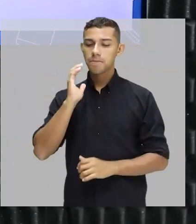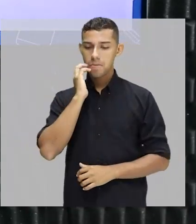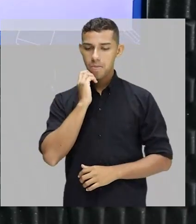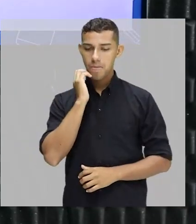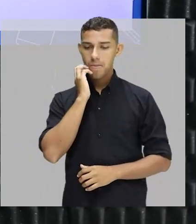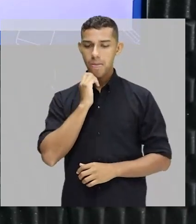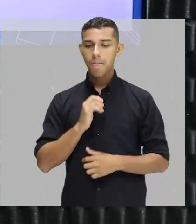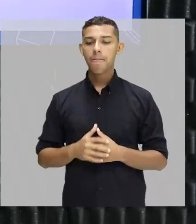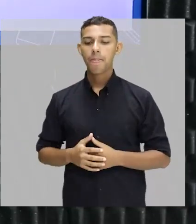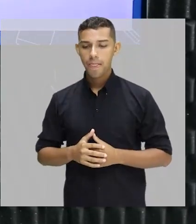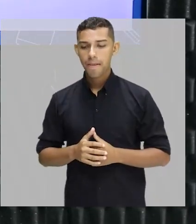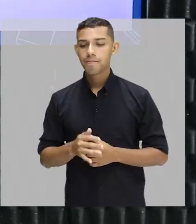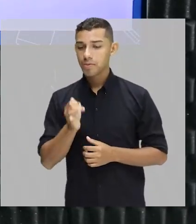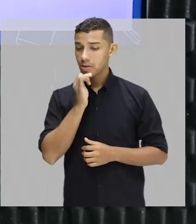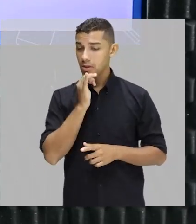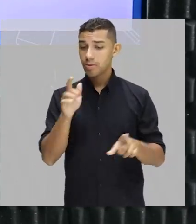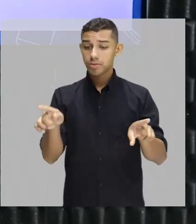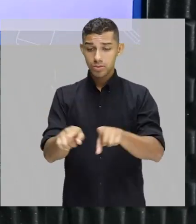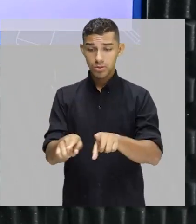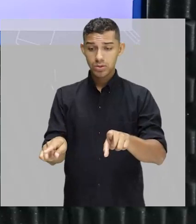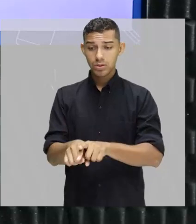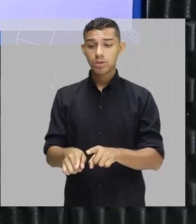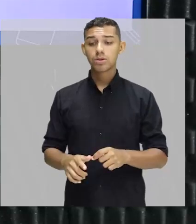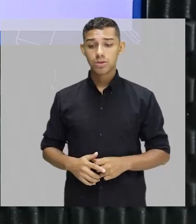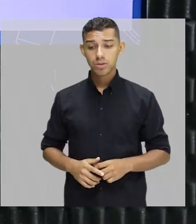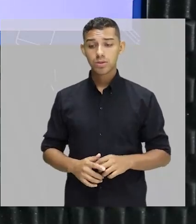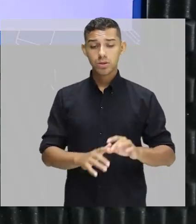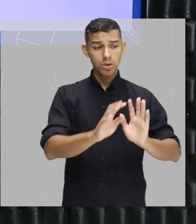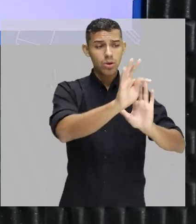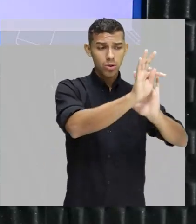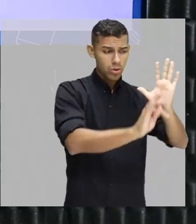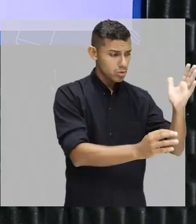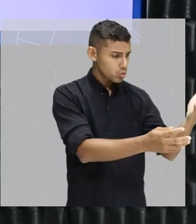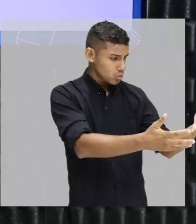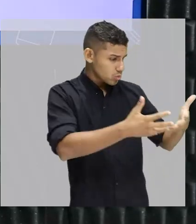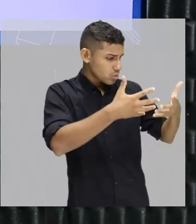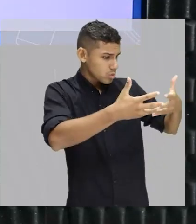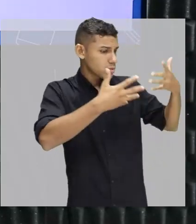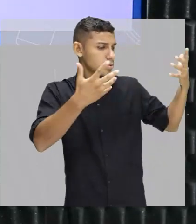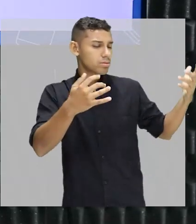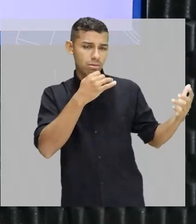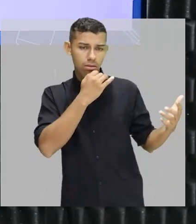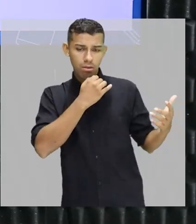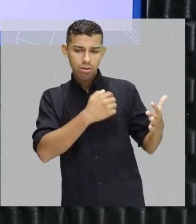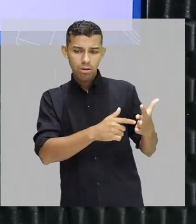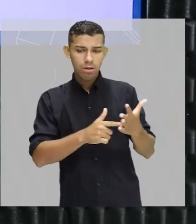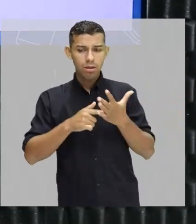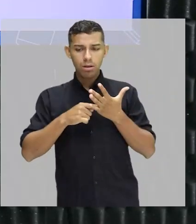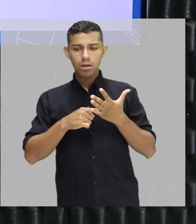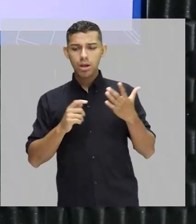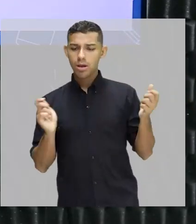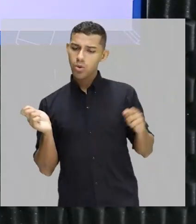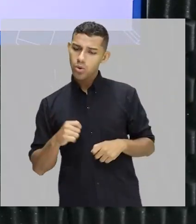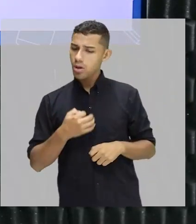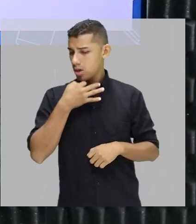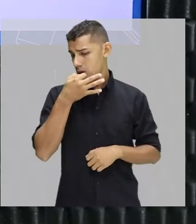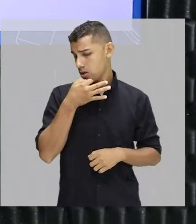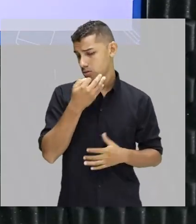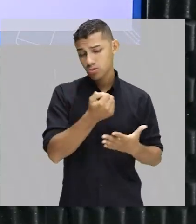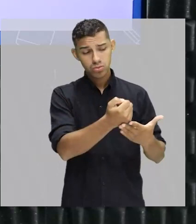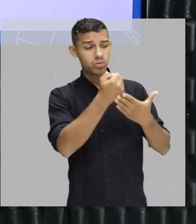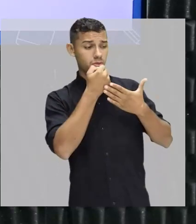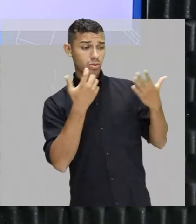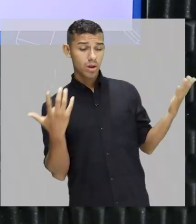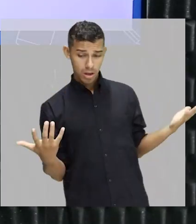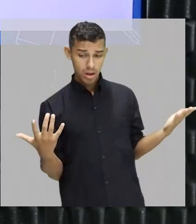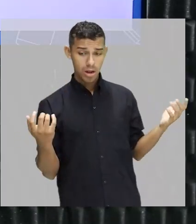A cópia do texto motivador. Vocês vão ter ali textos motivadores apenas para que vocês usem como suporte,